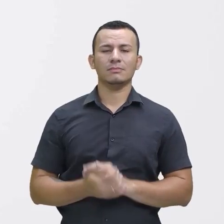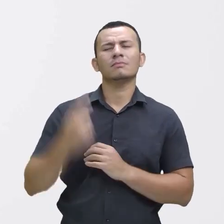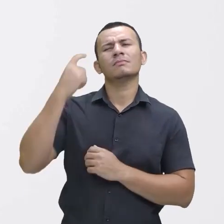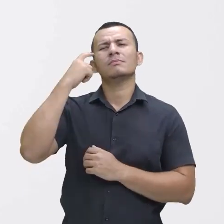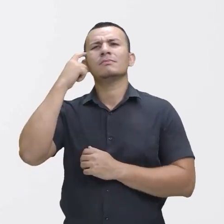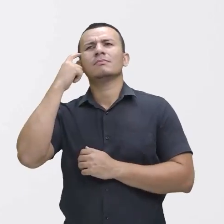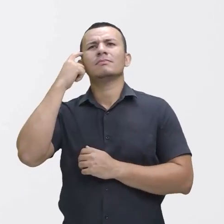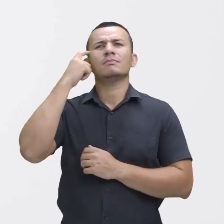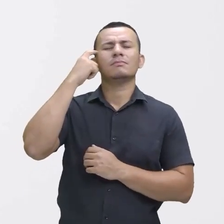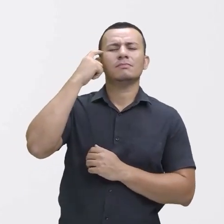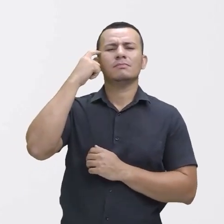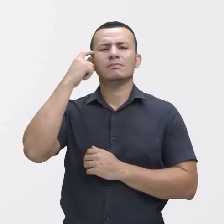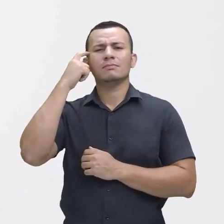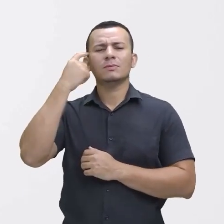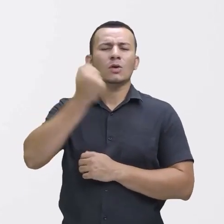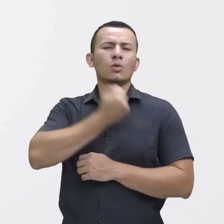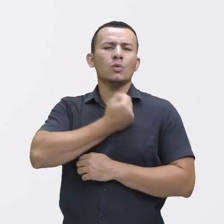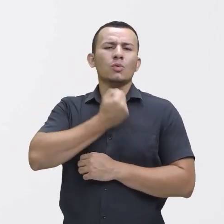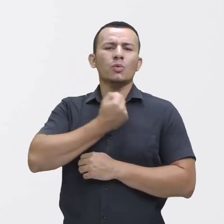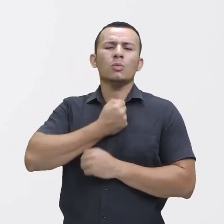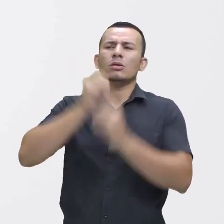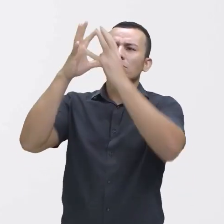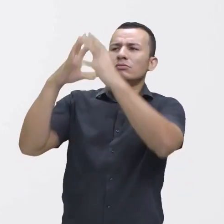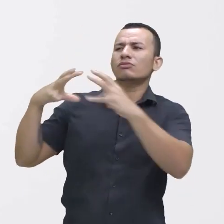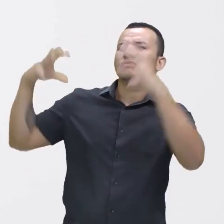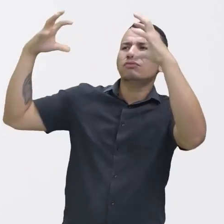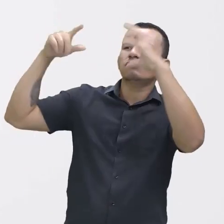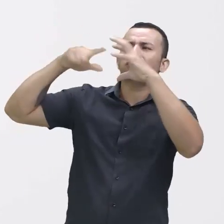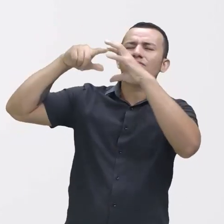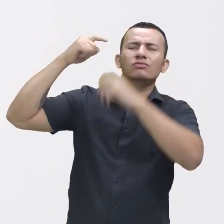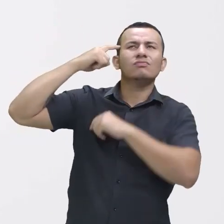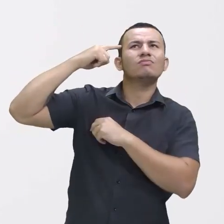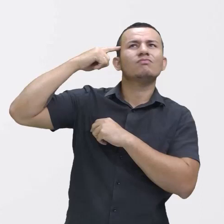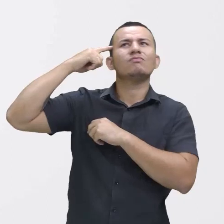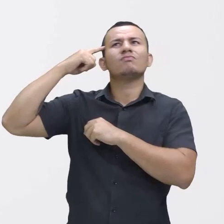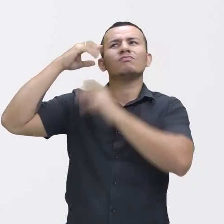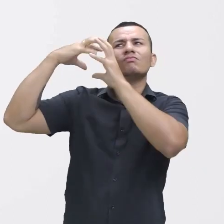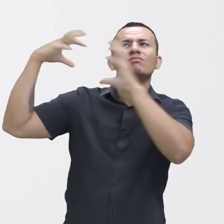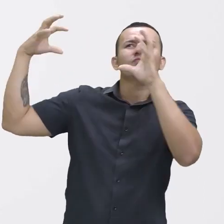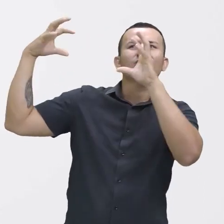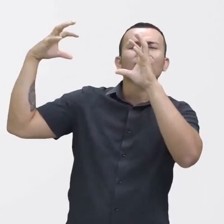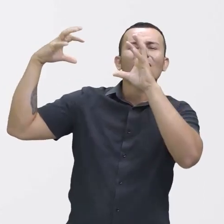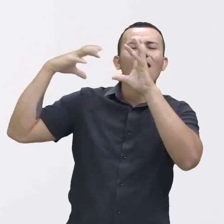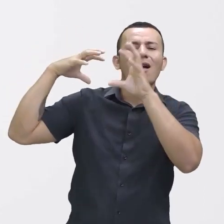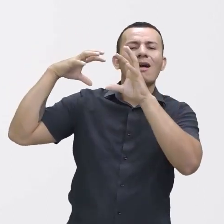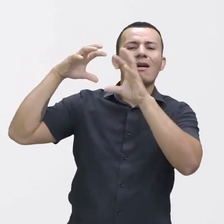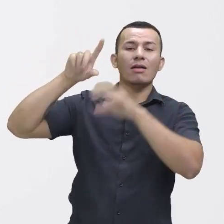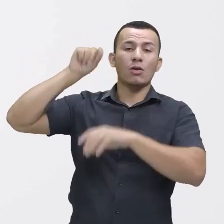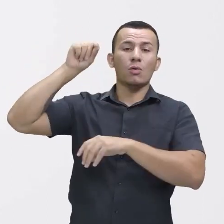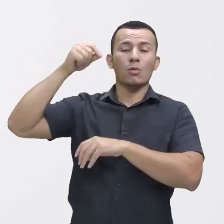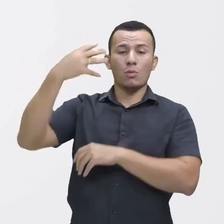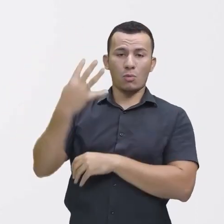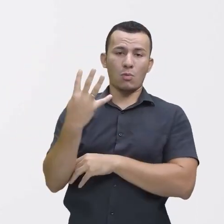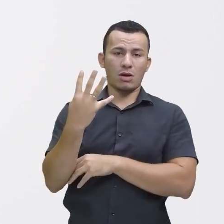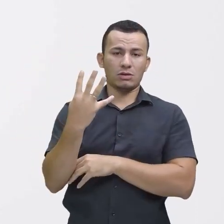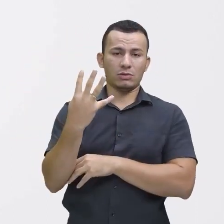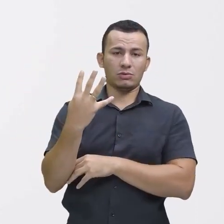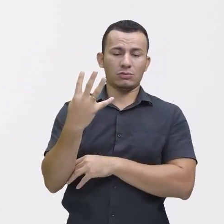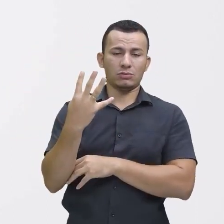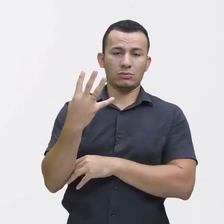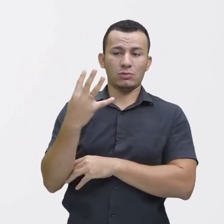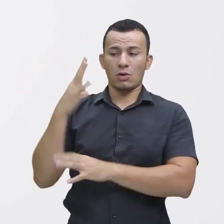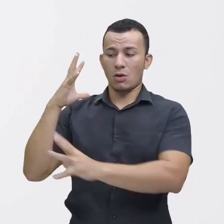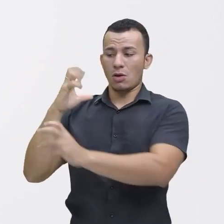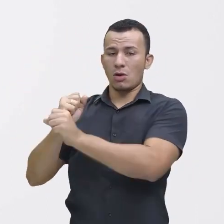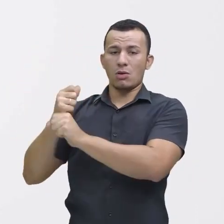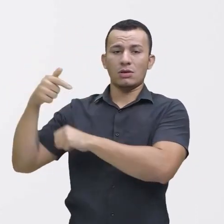Pensei aqui esse número que está aqui no balão, pensei em um número e adicionei o 4 e obtive o total 7.